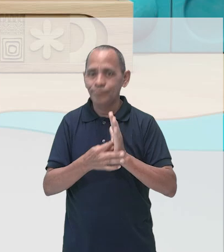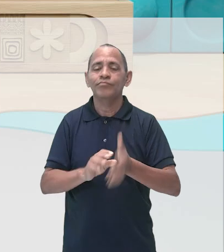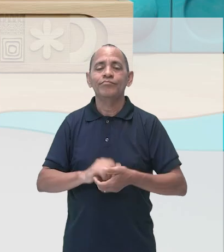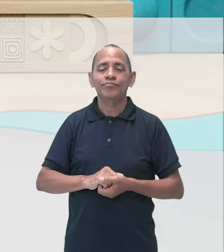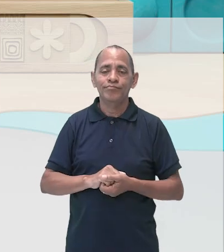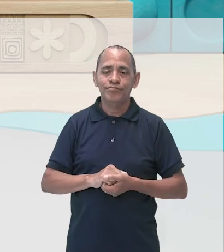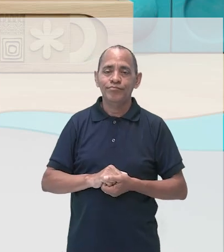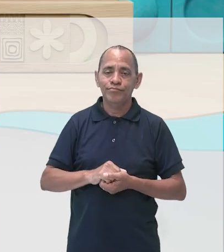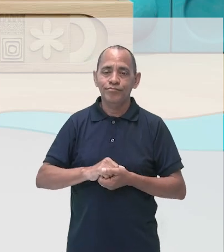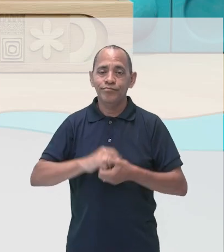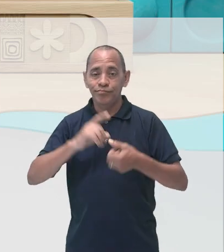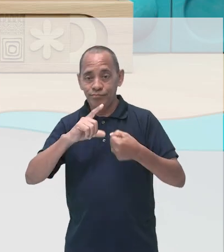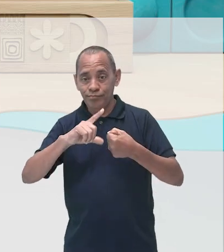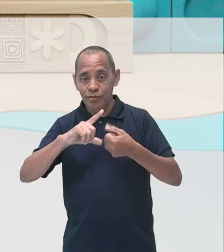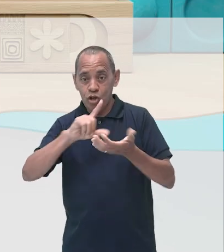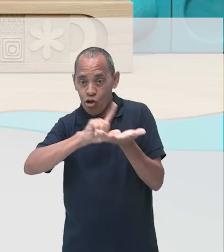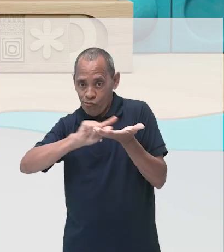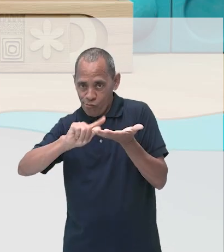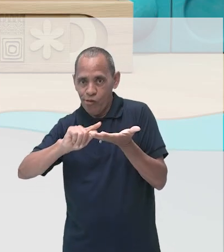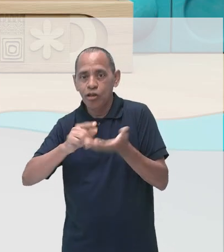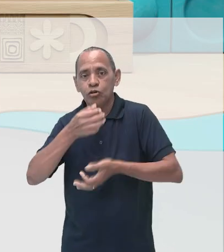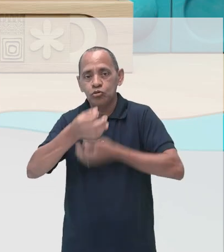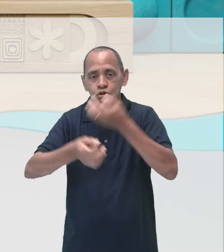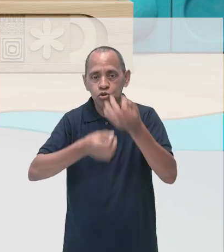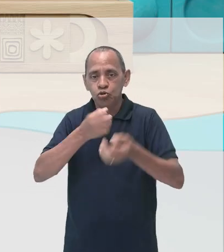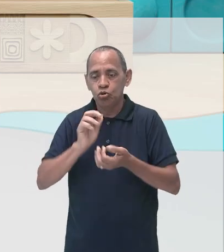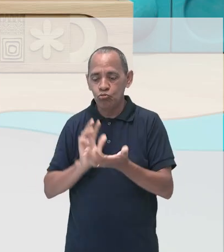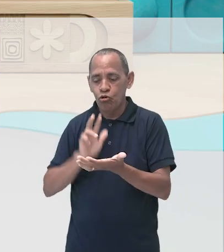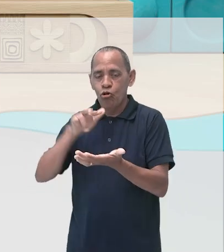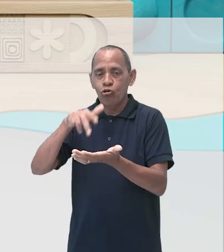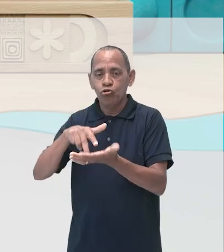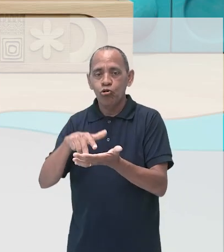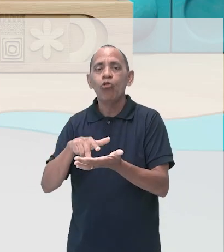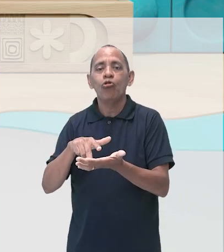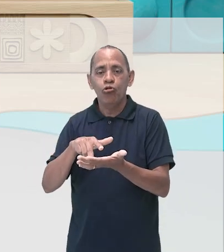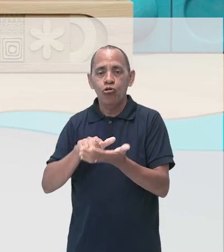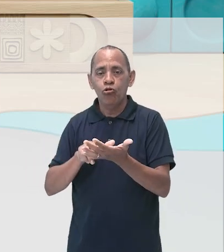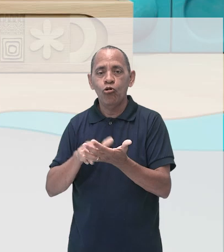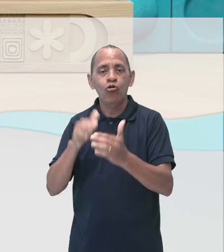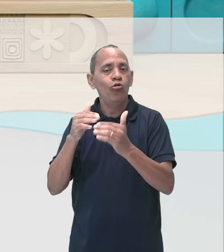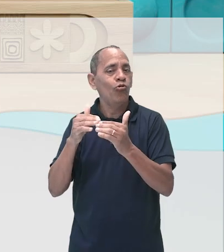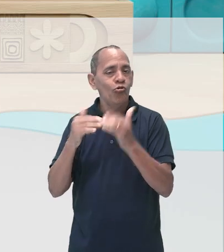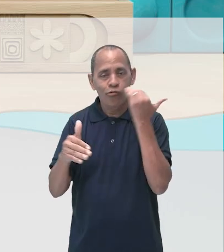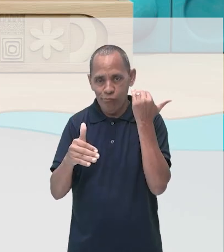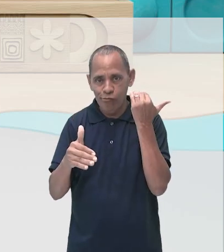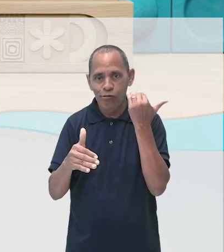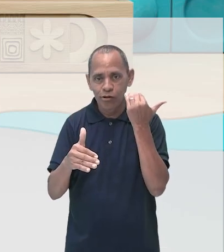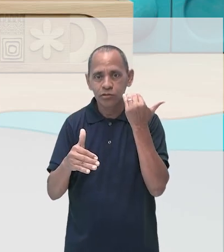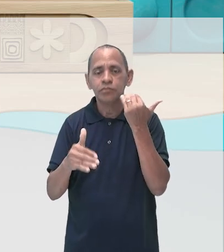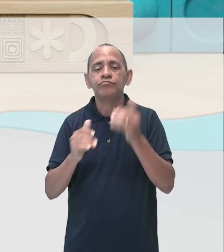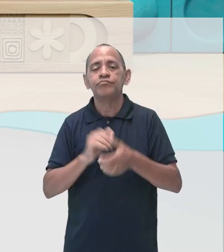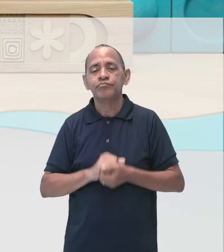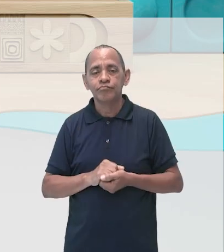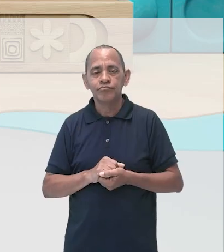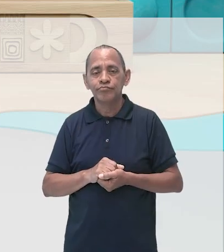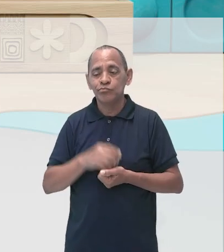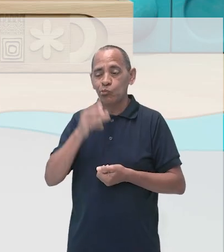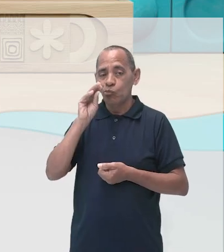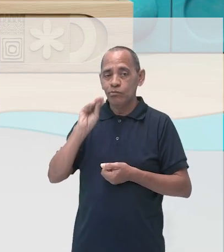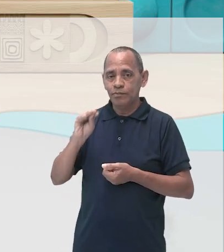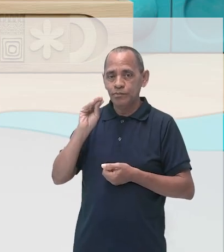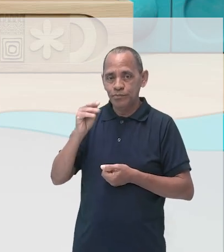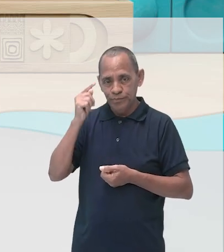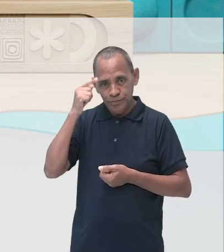que o autor se posicionou contra, ele fez um movimento argumentativo de refutação, rejeição dessa ideia